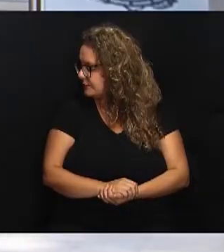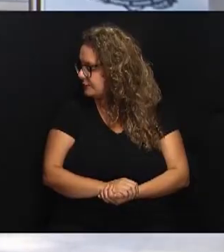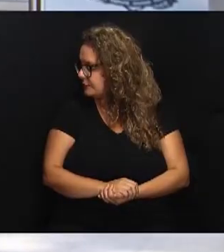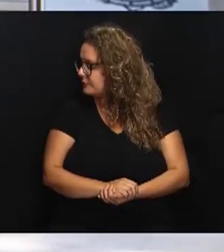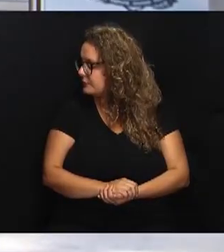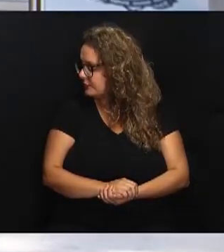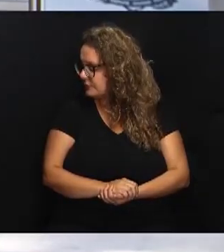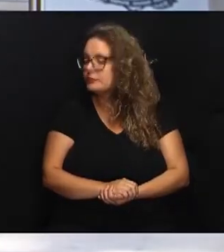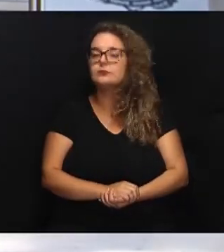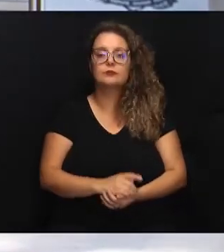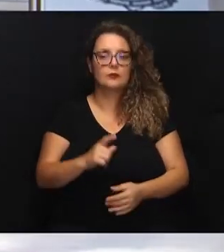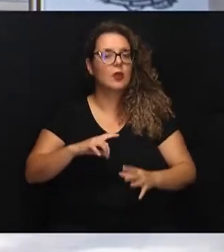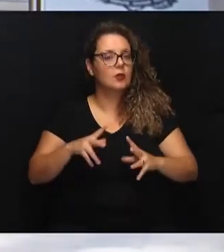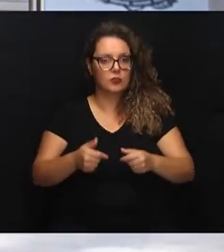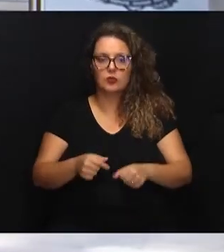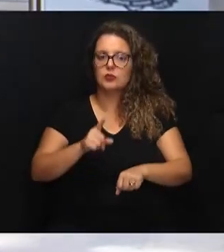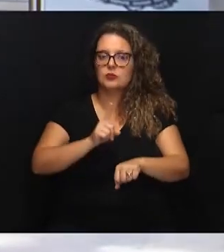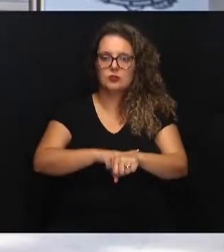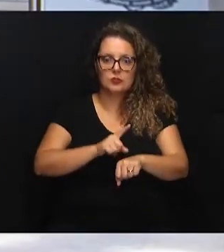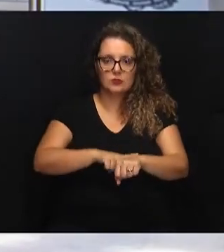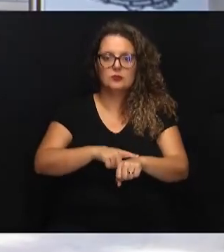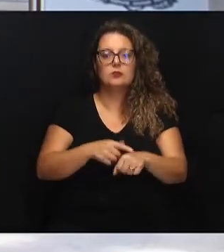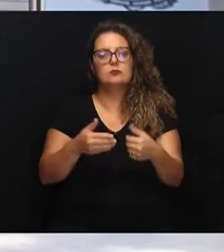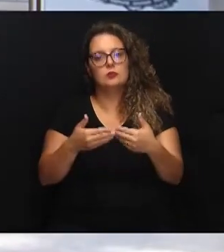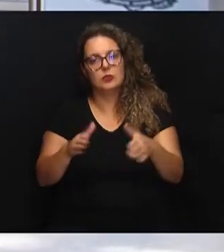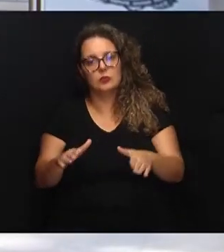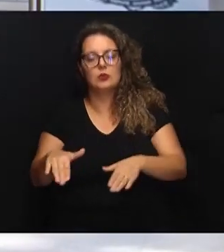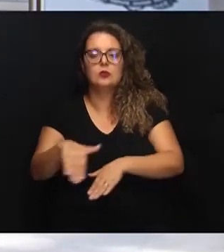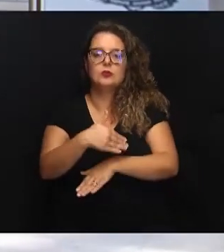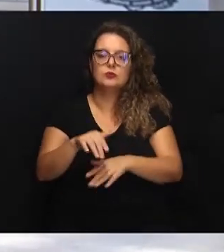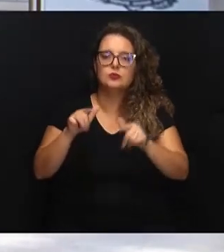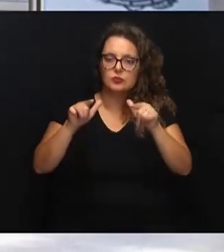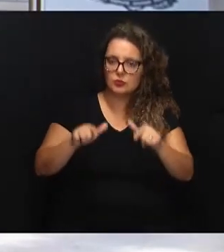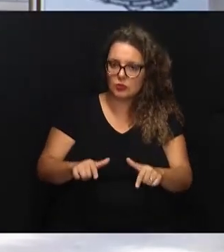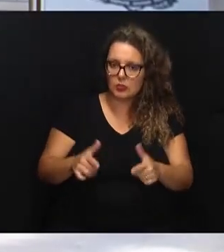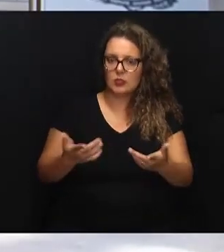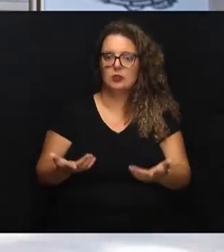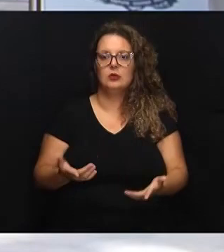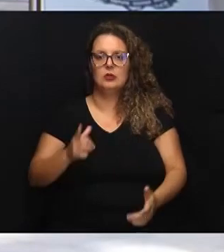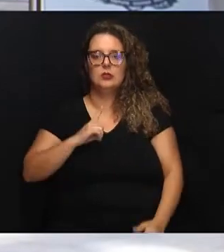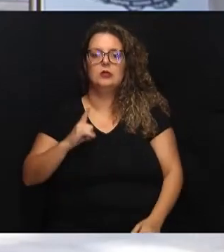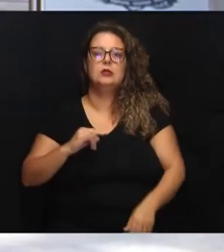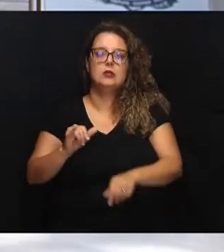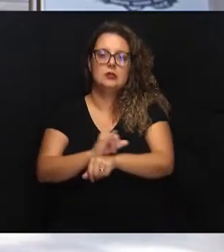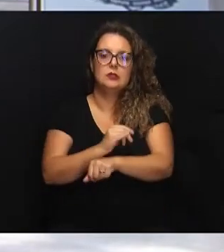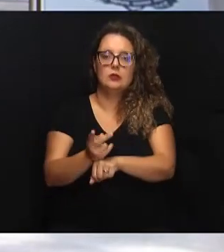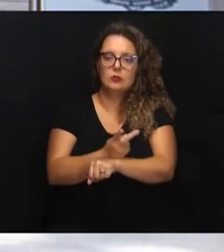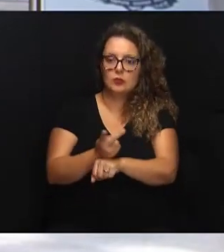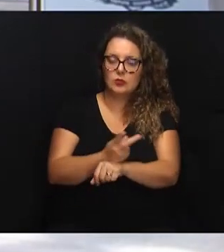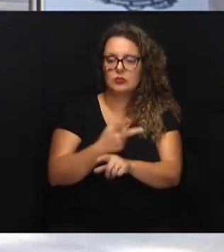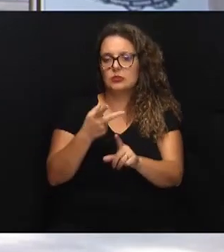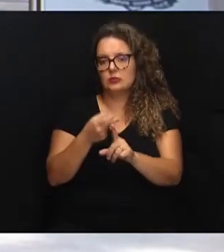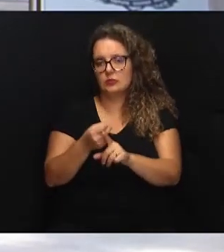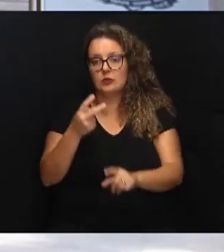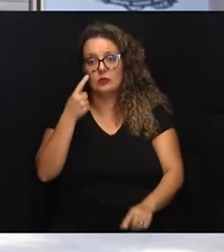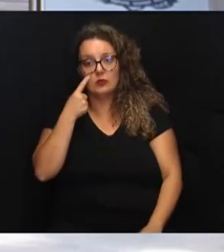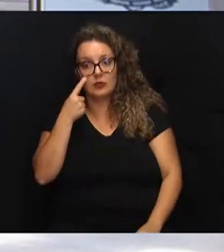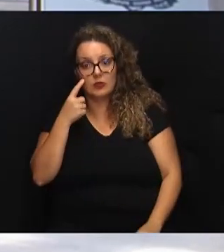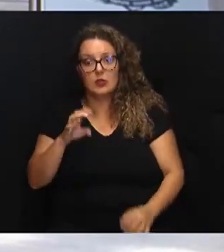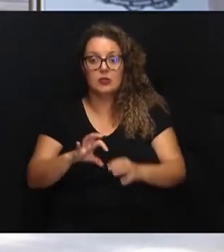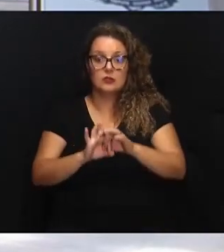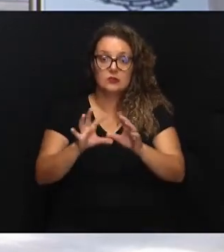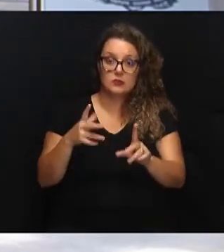vacina.campinas.sp.gov.br, lá tem todos os horários de funcionamento, os endereços das unidades, tem aquela ferramenta de busca vacina para verificar a disponibilidade